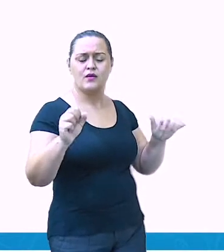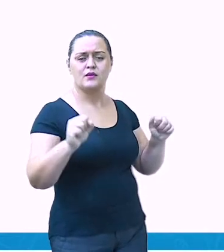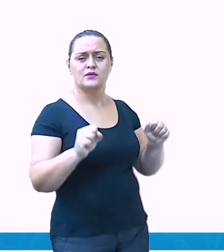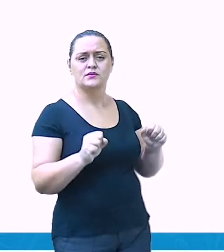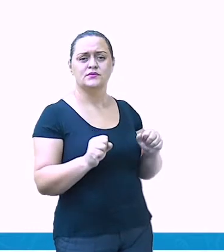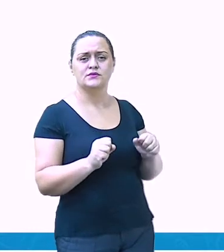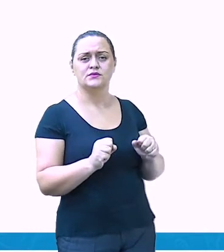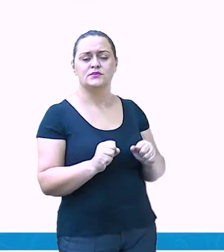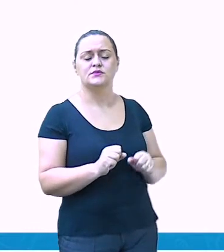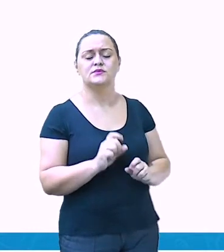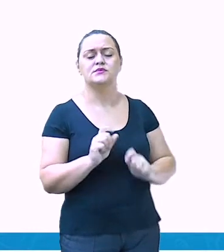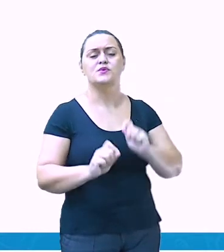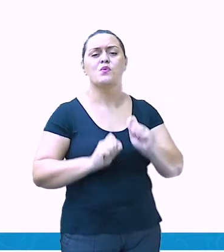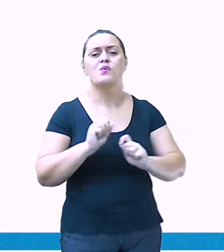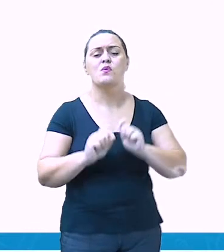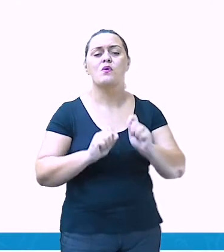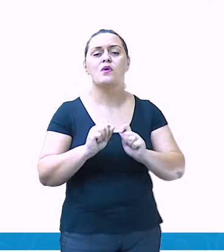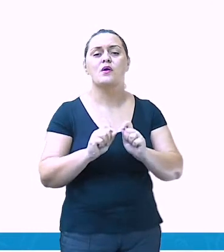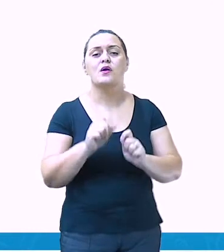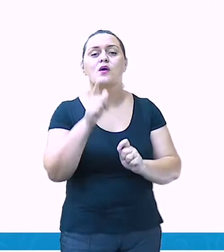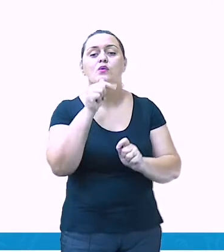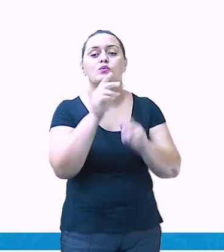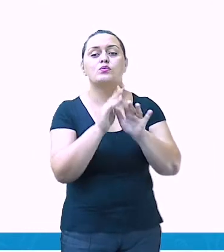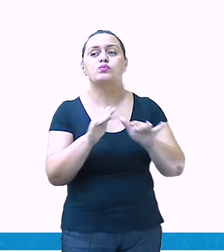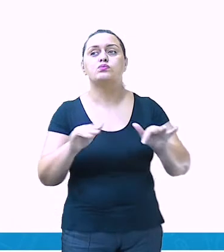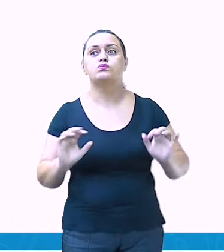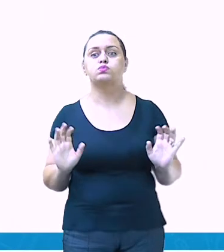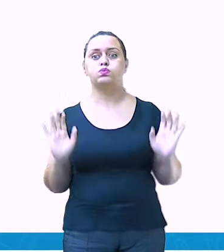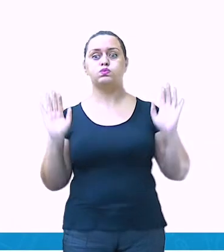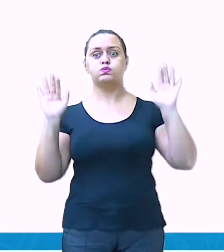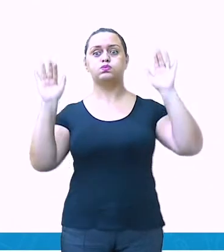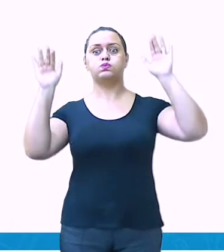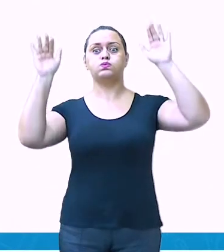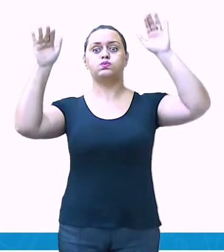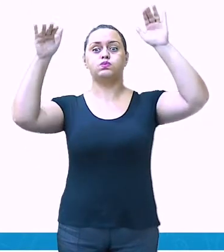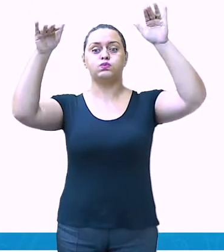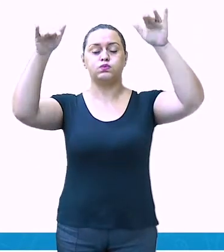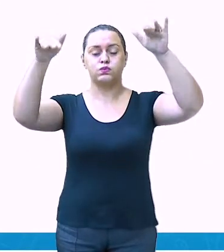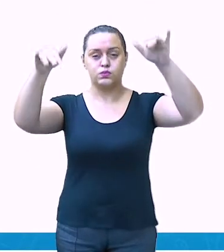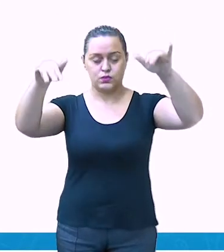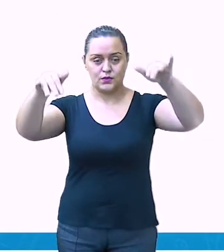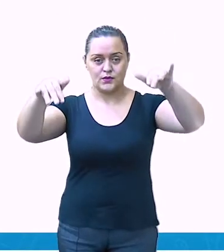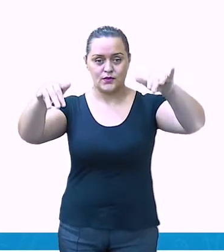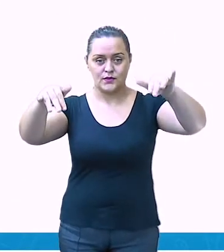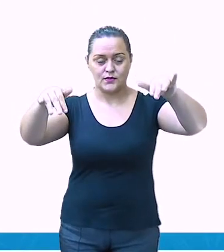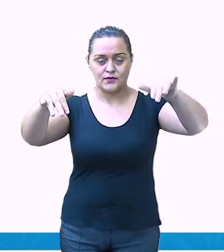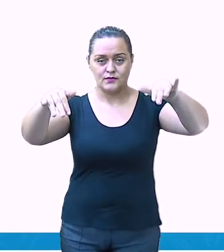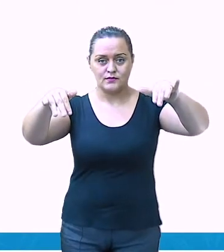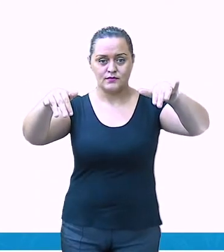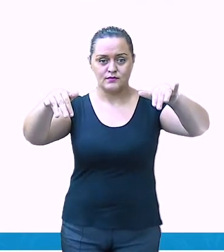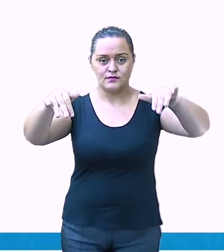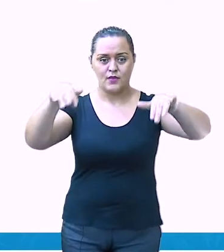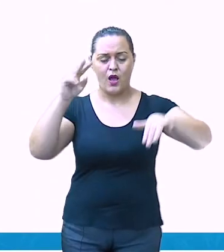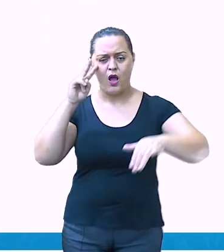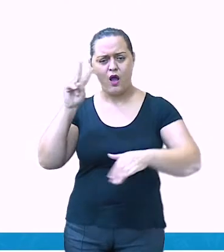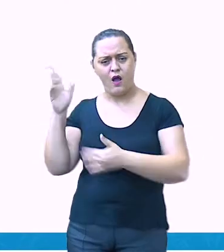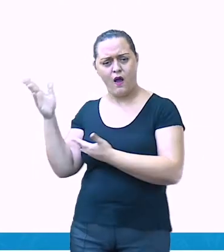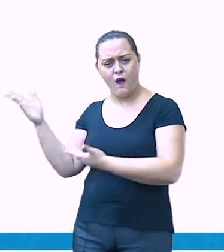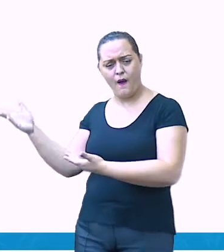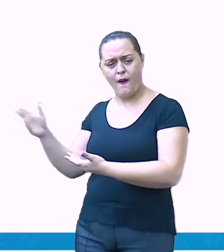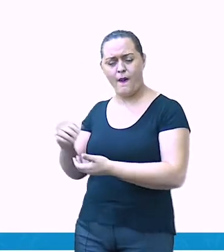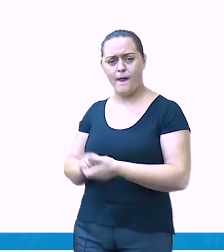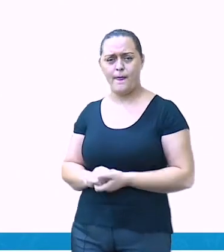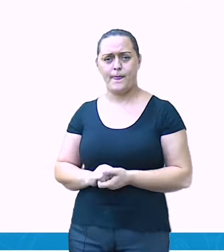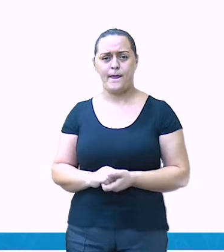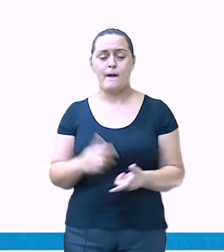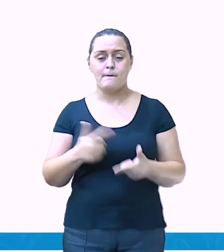água, trazendo essa massa de água de uma forma bem brusca para a área